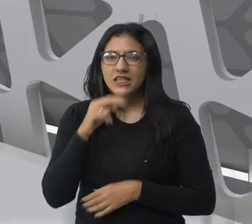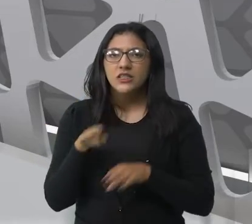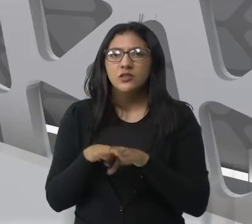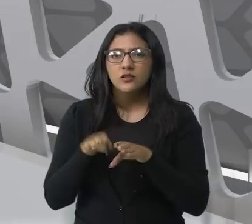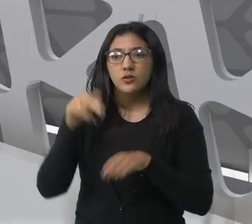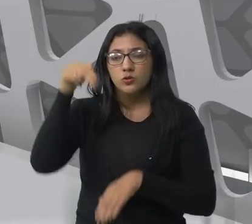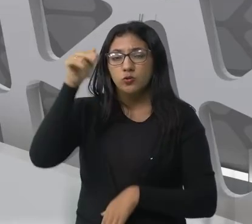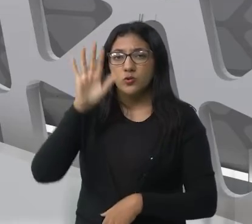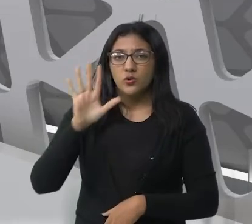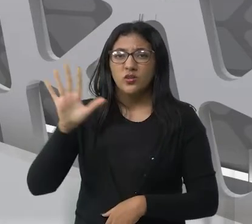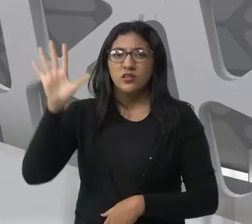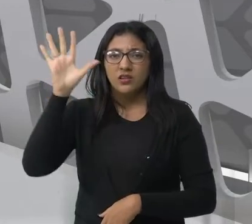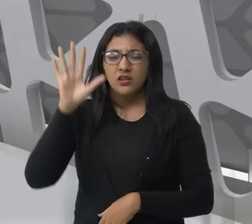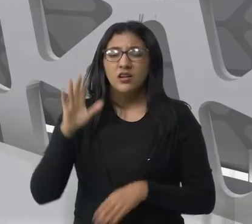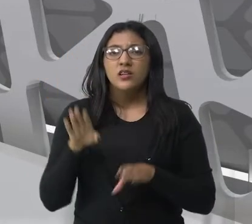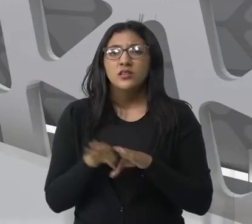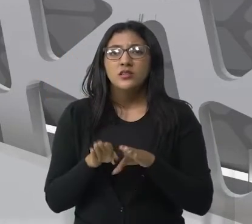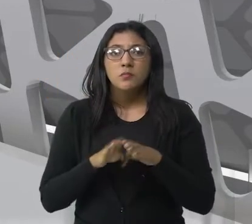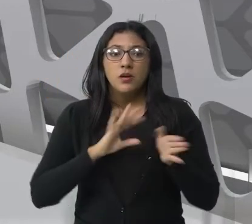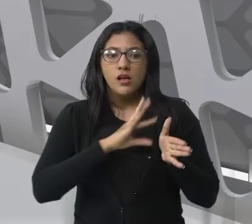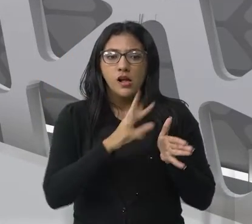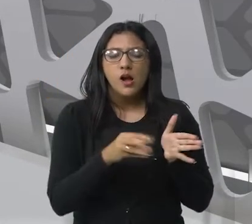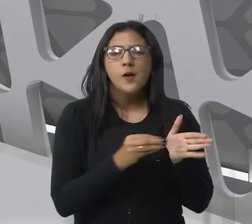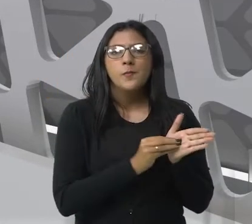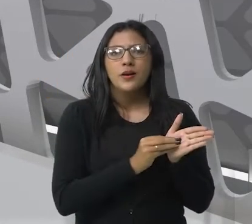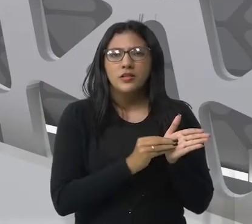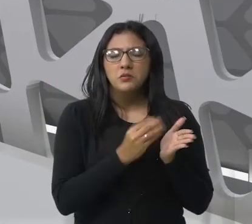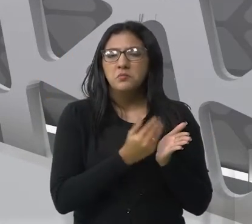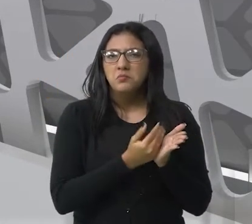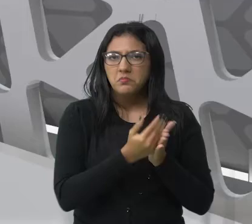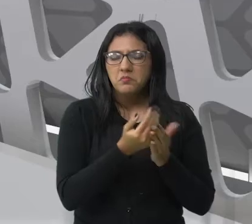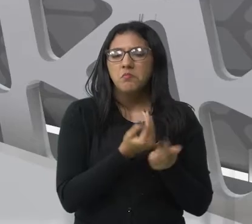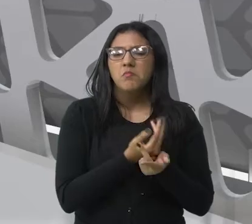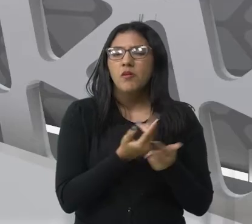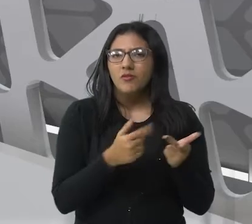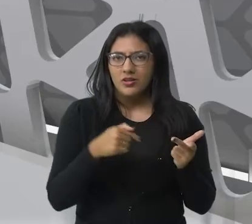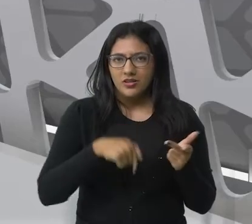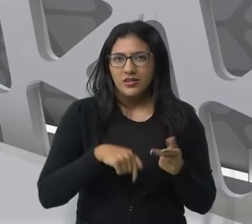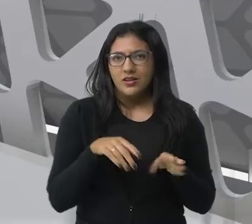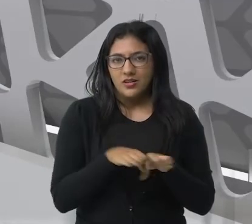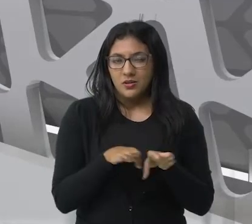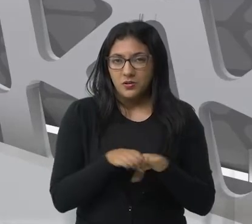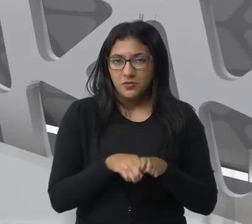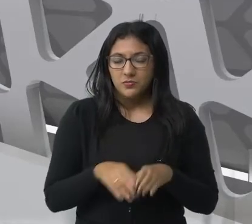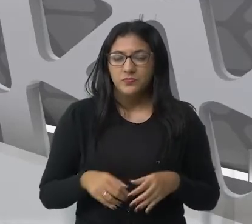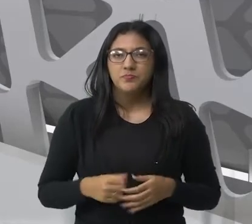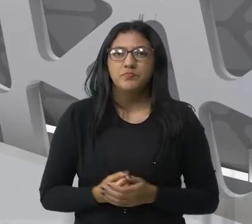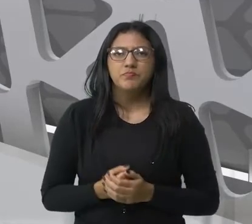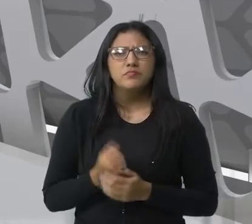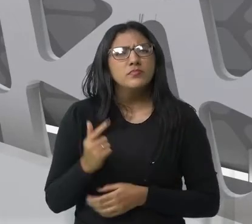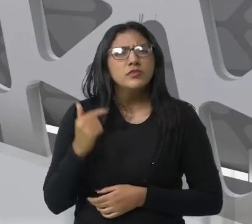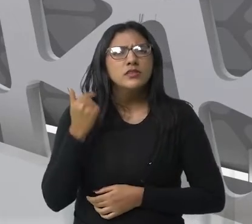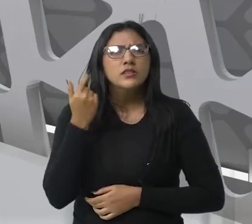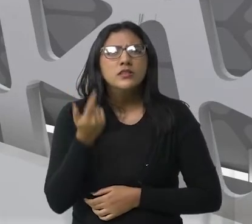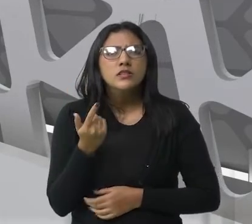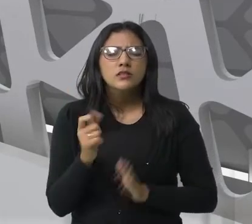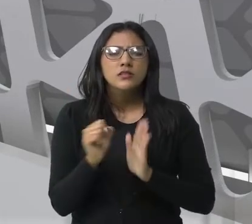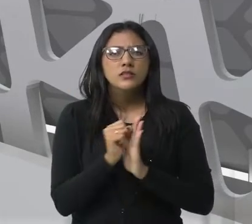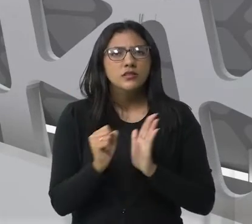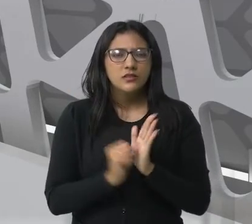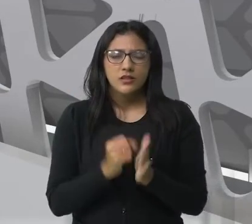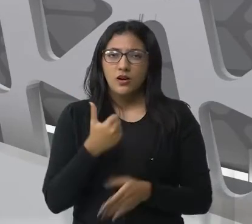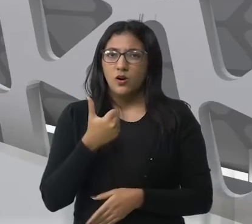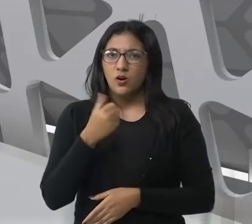do Brasil e também a exploração na Amazônia através das drogas do sertão. E no século XVIII, o que te verifica